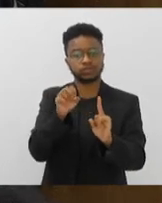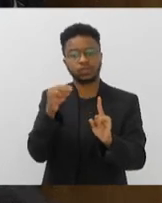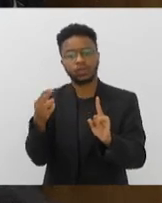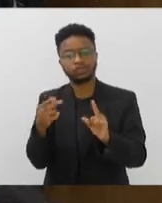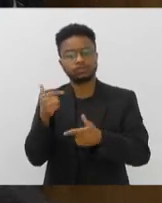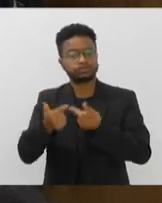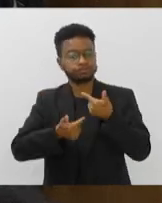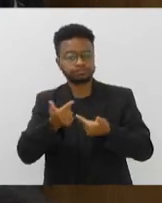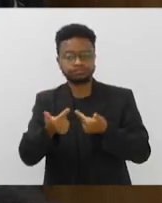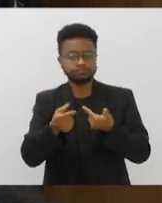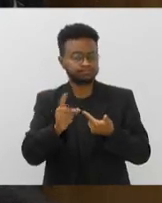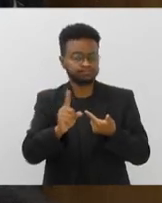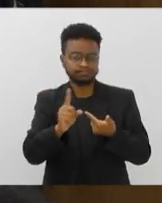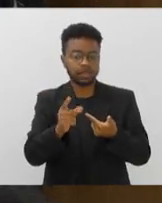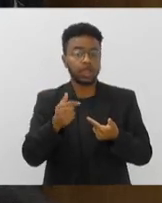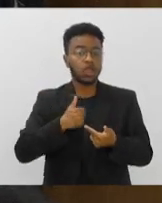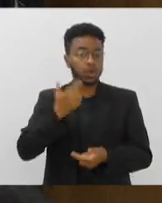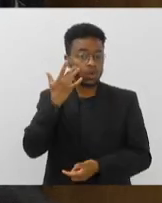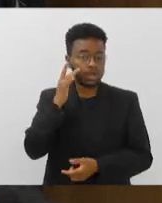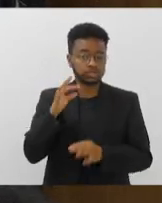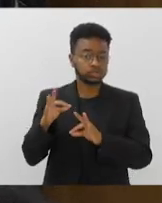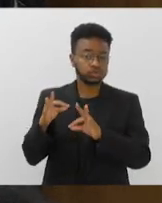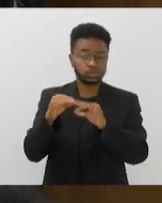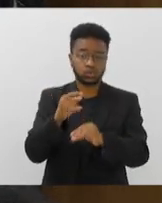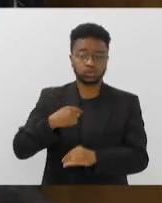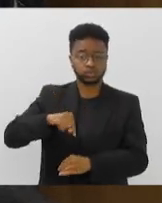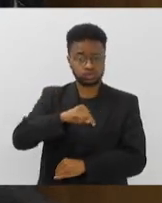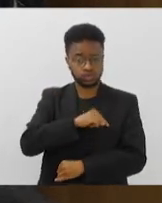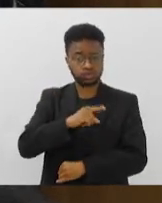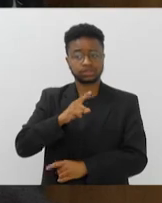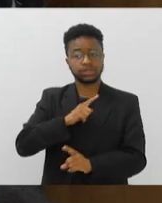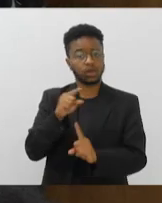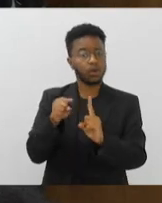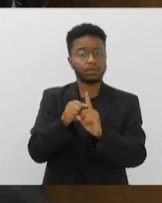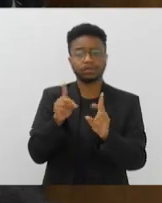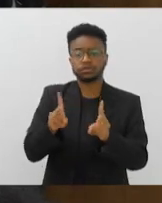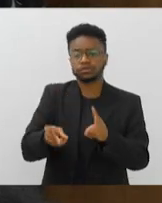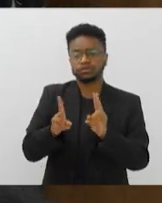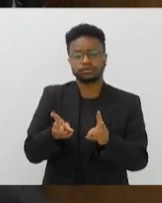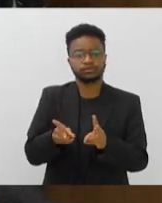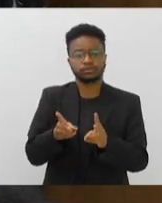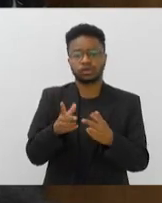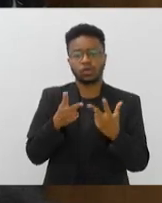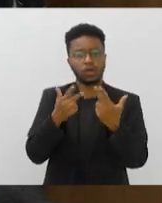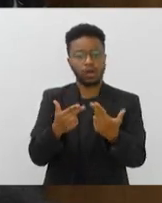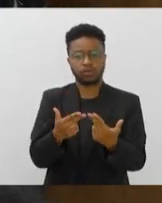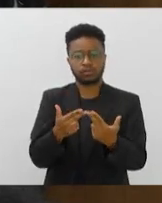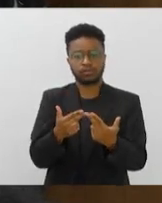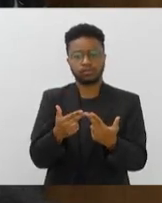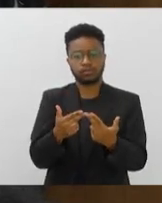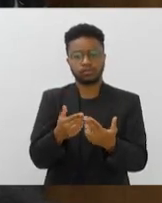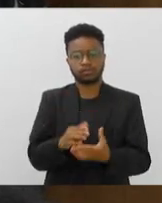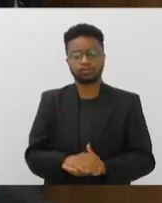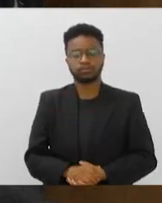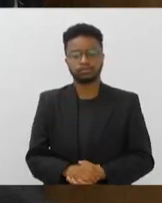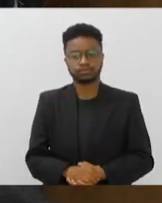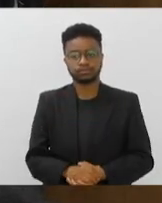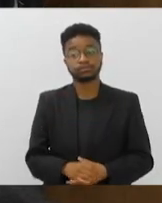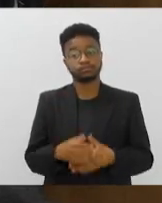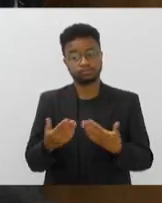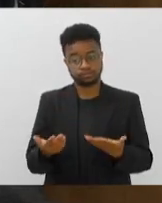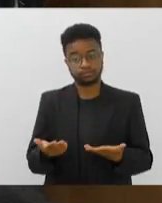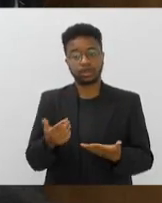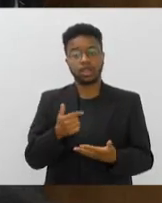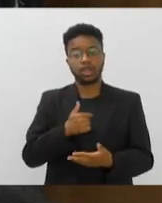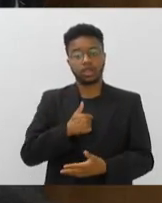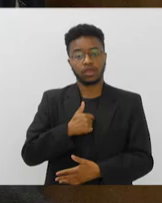trabalho pelo contrário acho que todos nós intencionamos as mesmas questões e fala enquanto pessoa tá